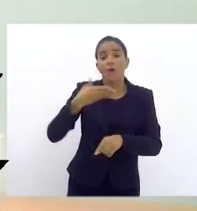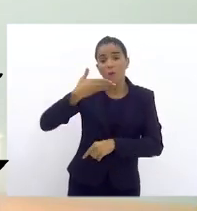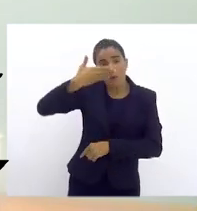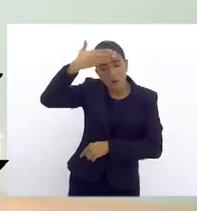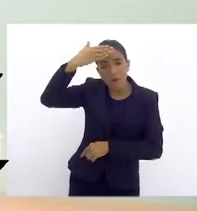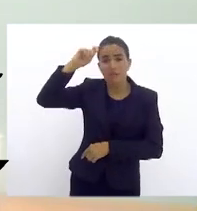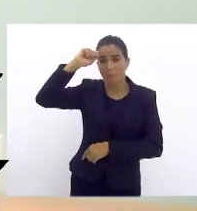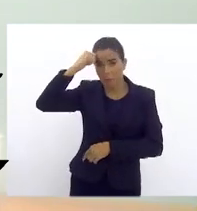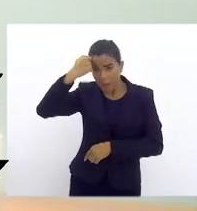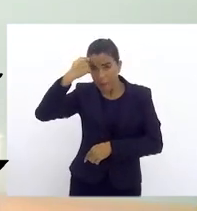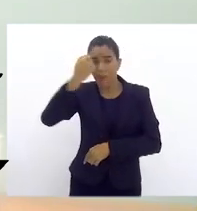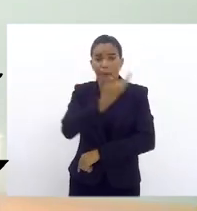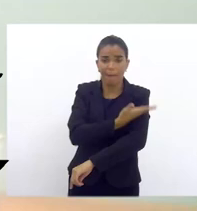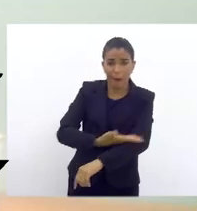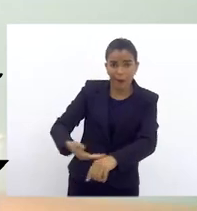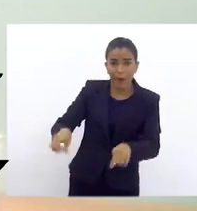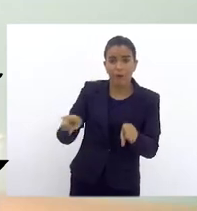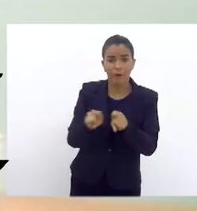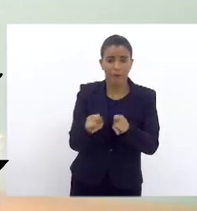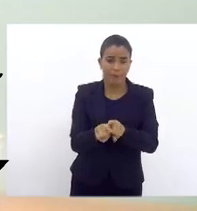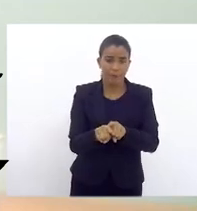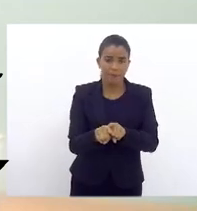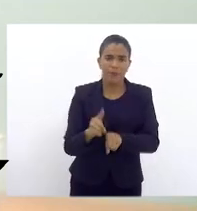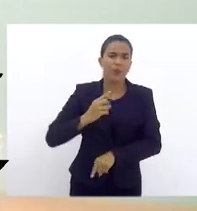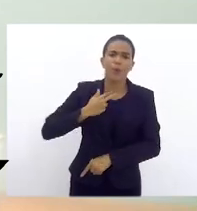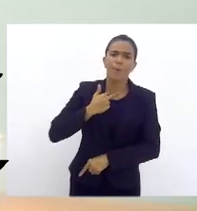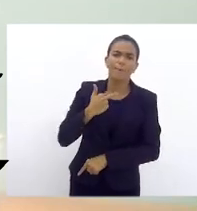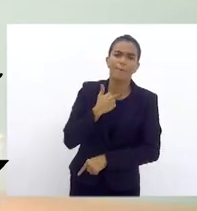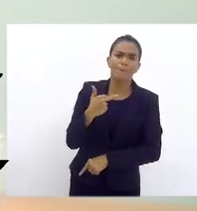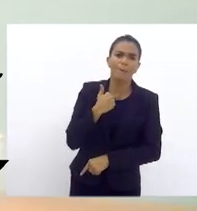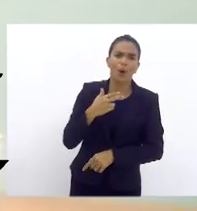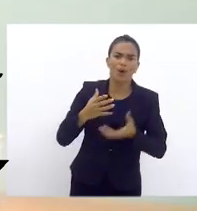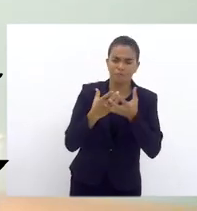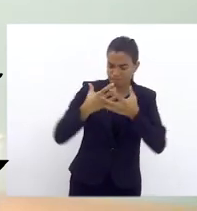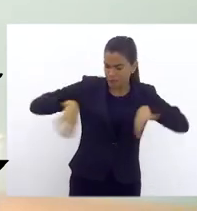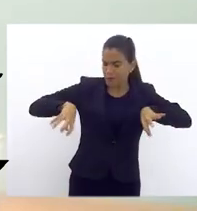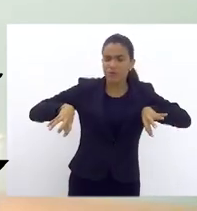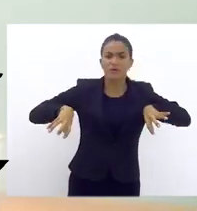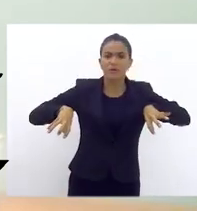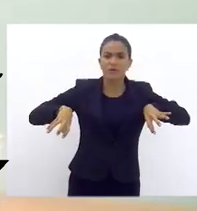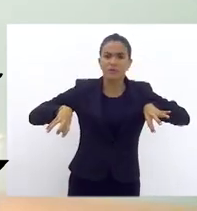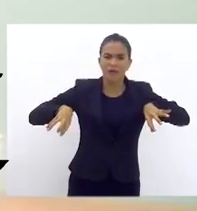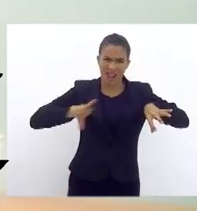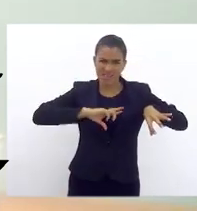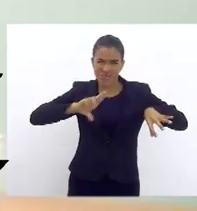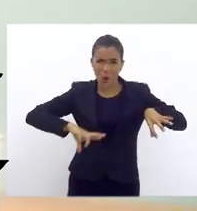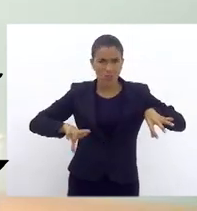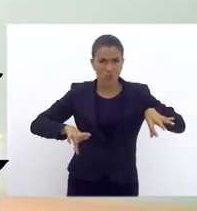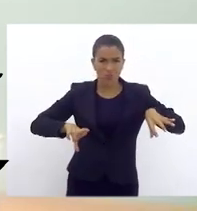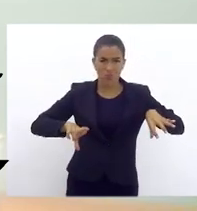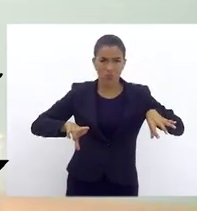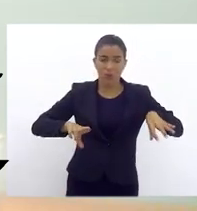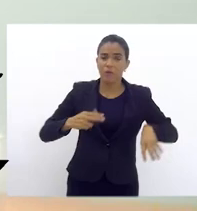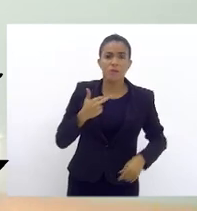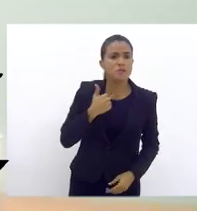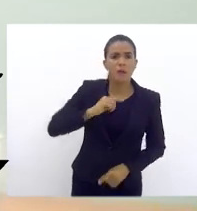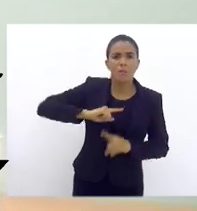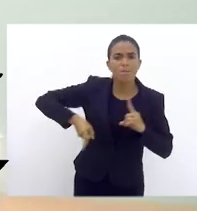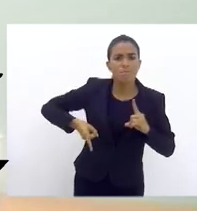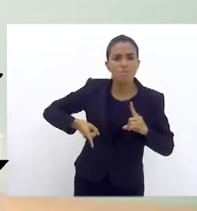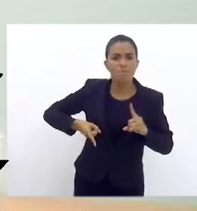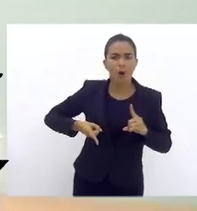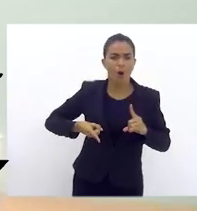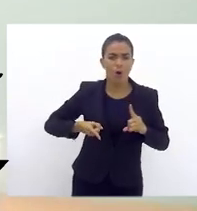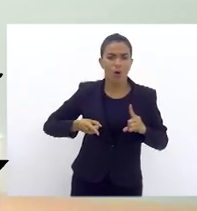religião de preto e de branco nós não podemos criar um Apartheid no nosso país nós não podemos de forma nenhuma